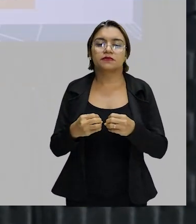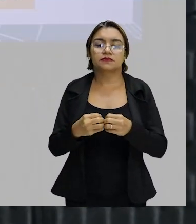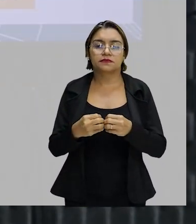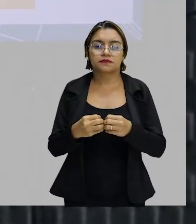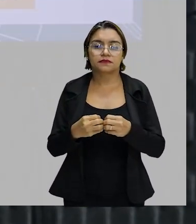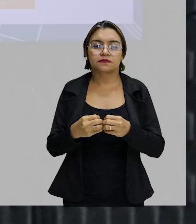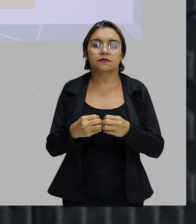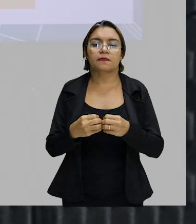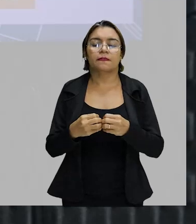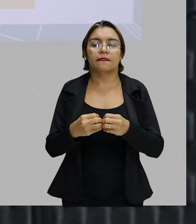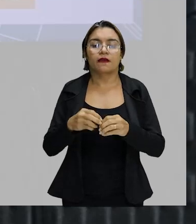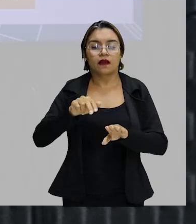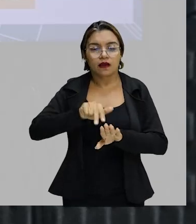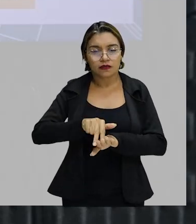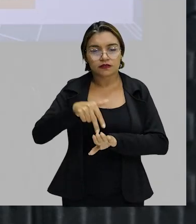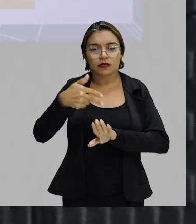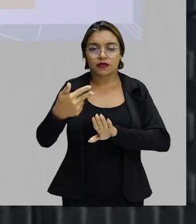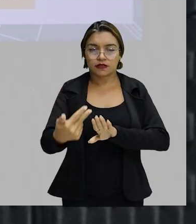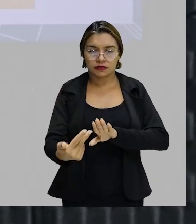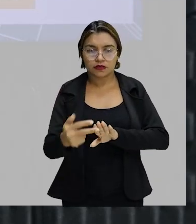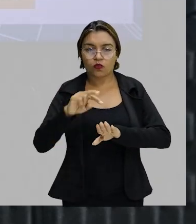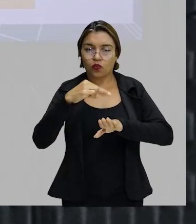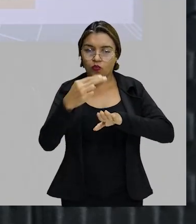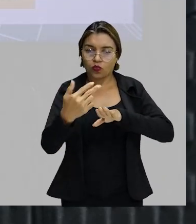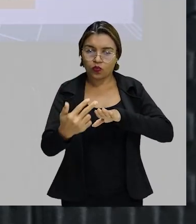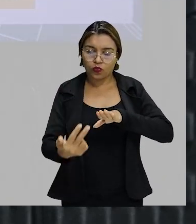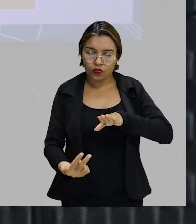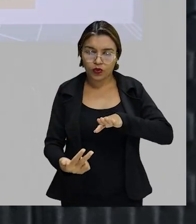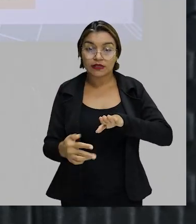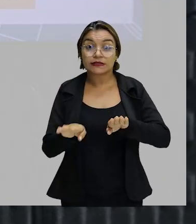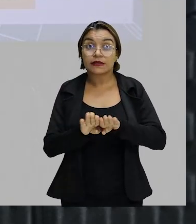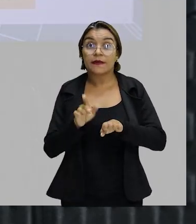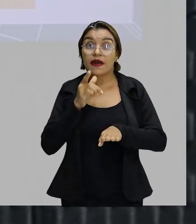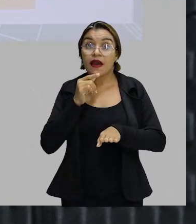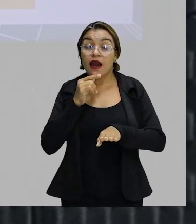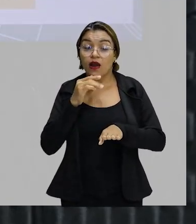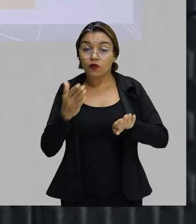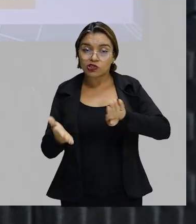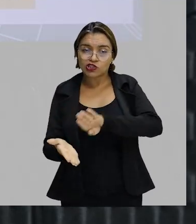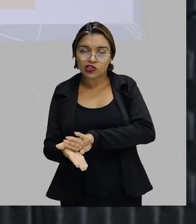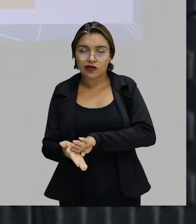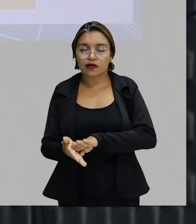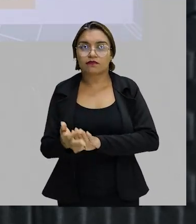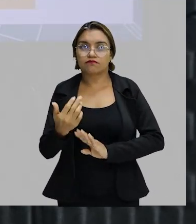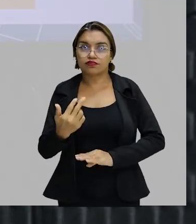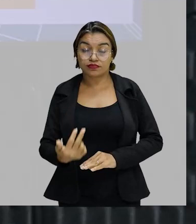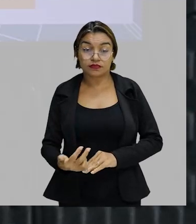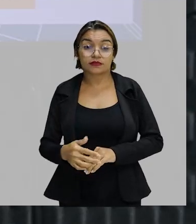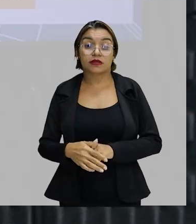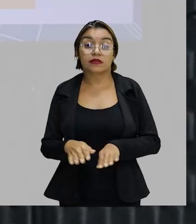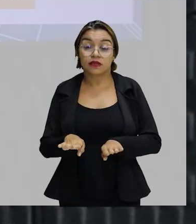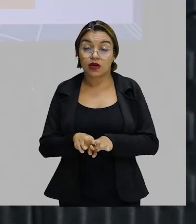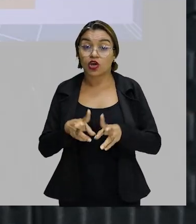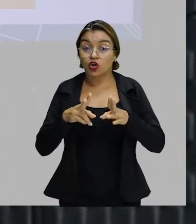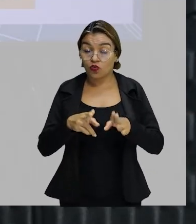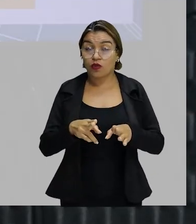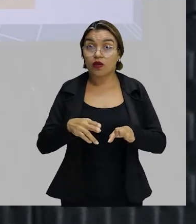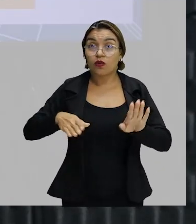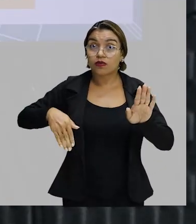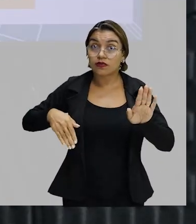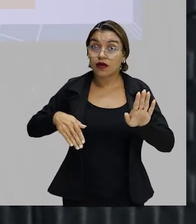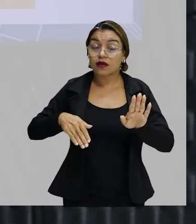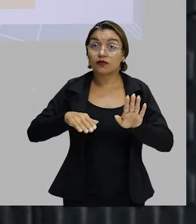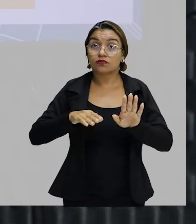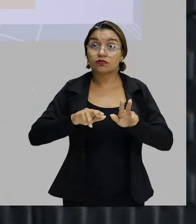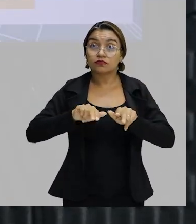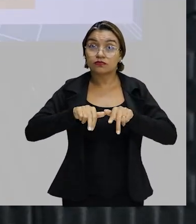a saída a execução e a entrada e assim como no nado sincronizado ou nado artístico que é